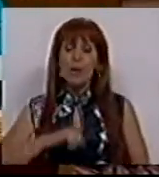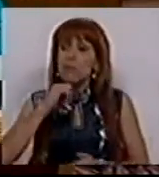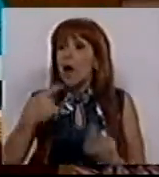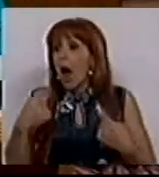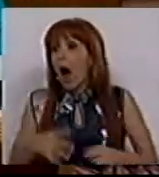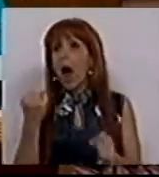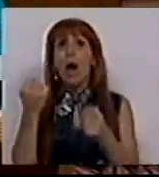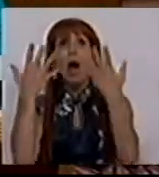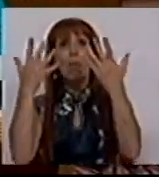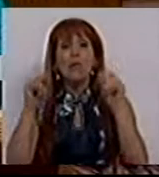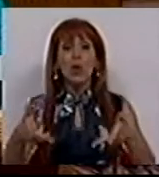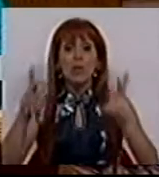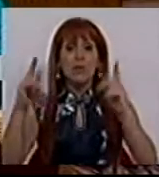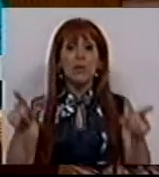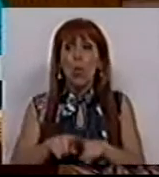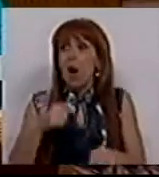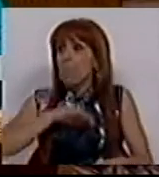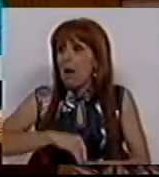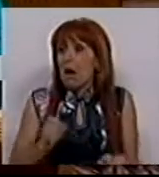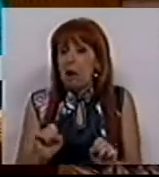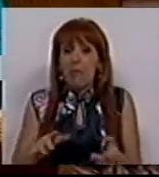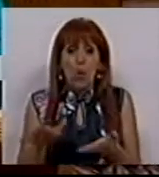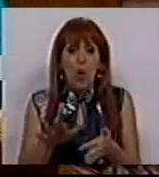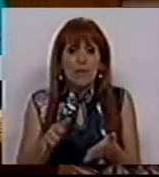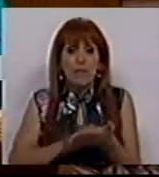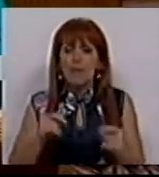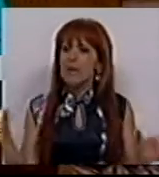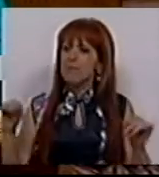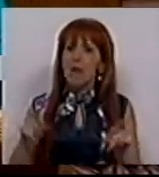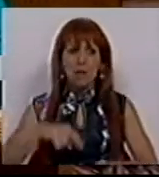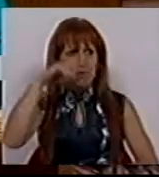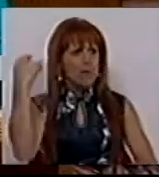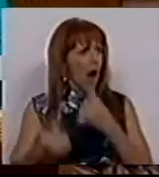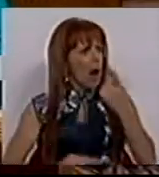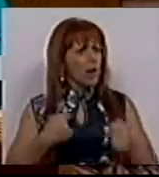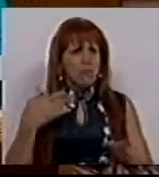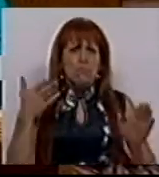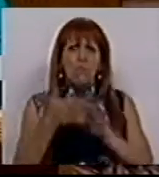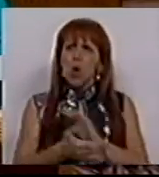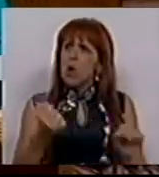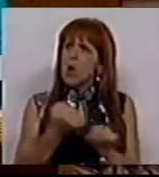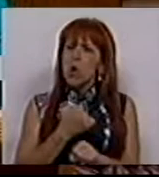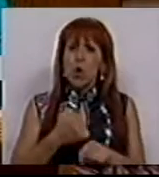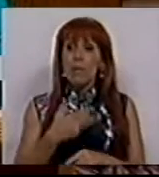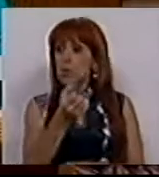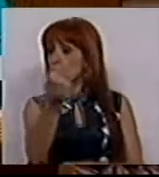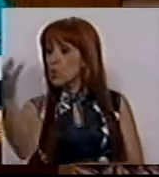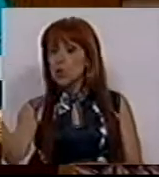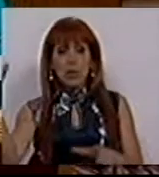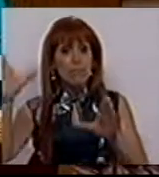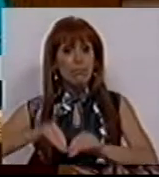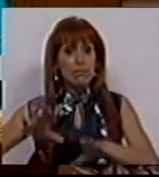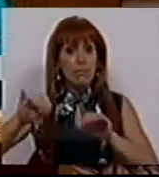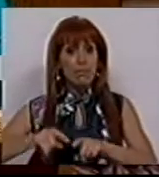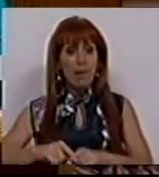houver mão de obra disponível, praticamente gratuita, é cada vez mais difícil a alguém arranjar emprego e os que restam são cada